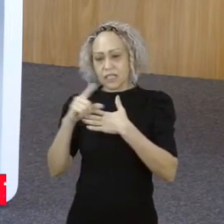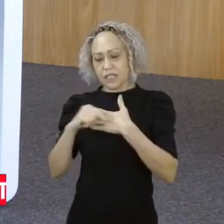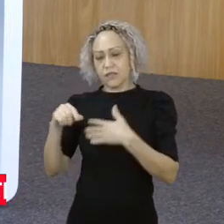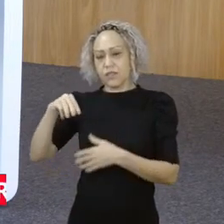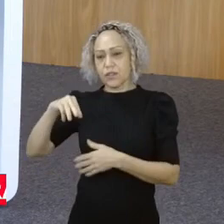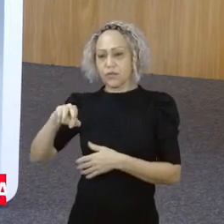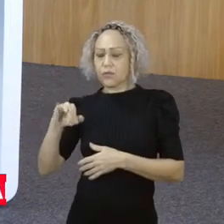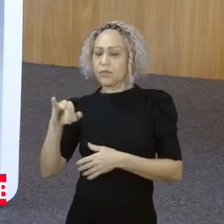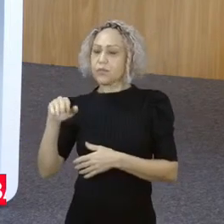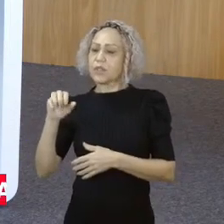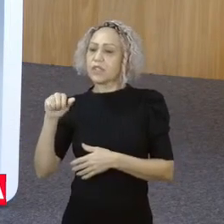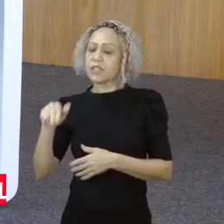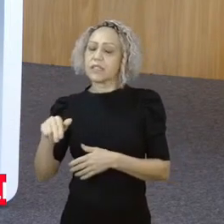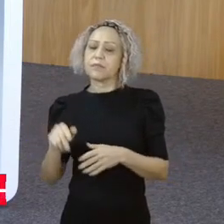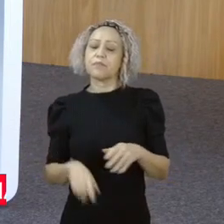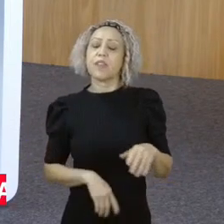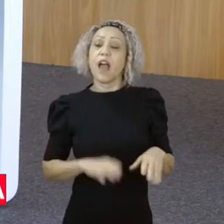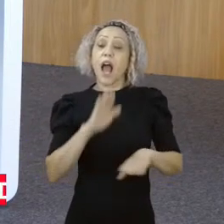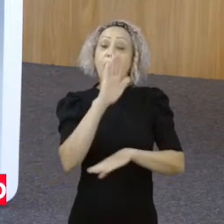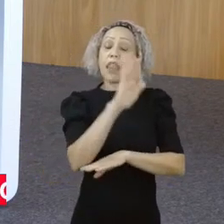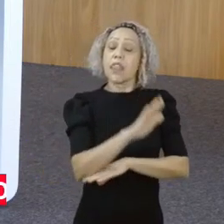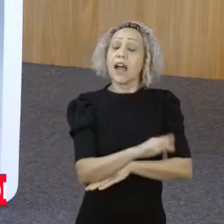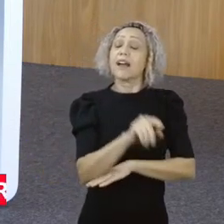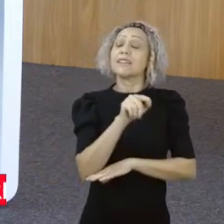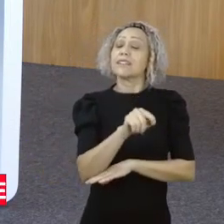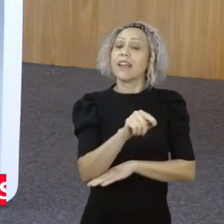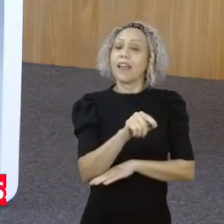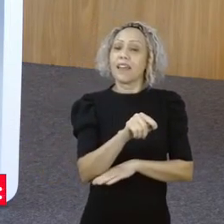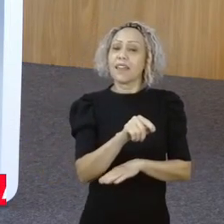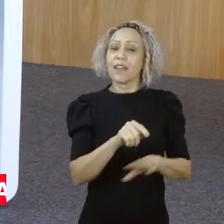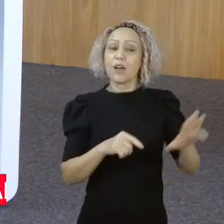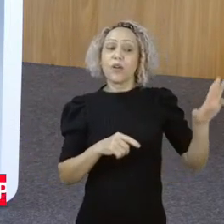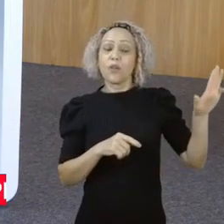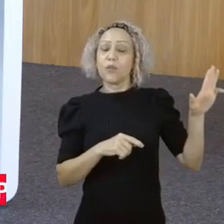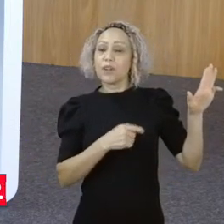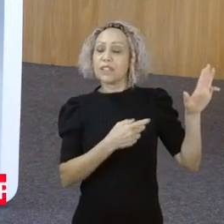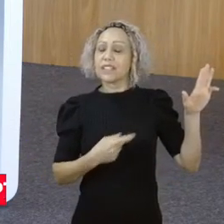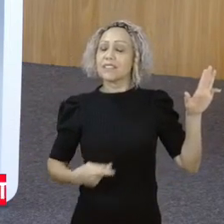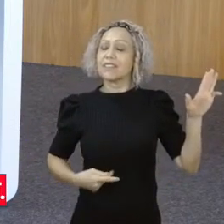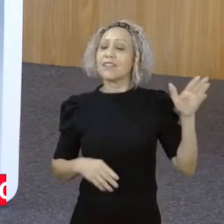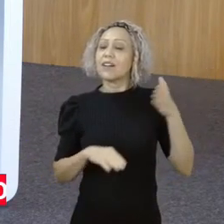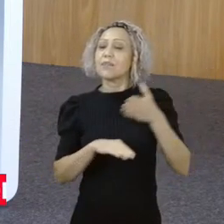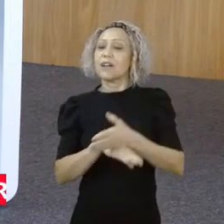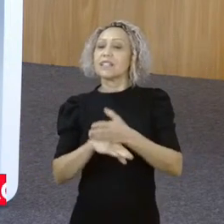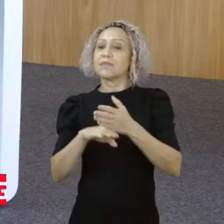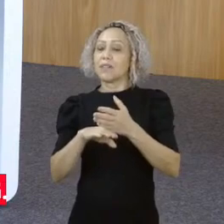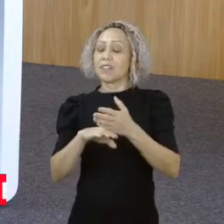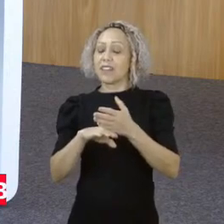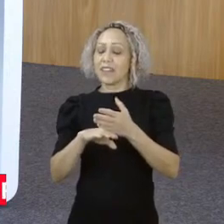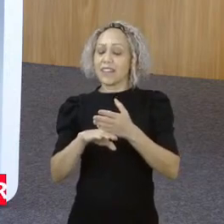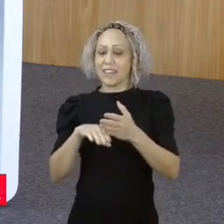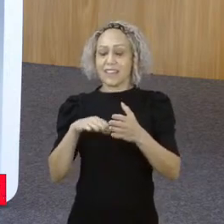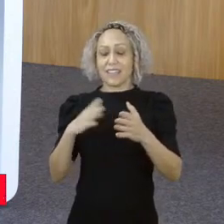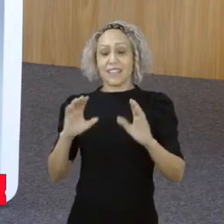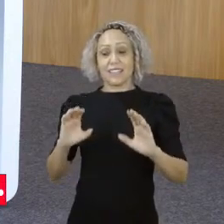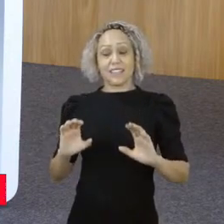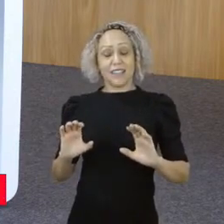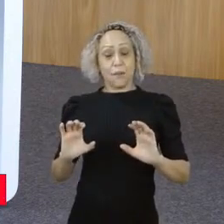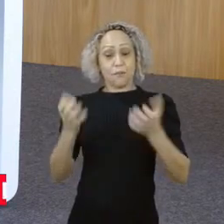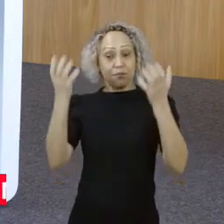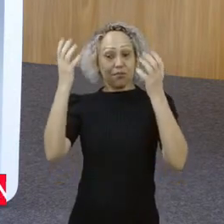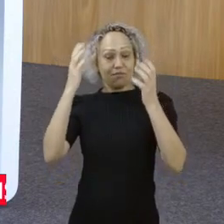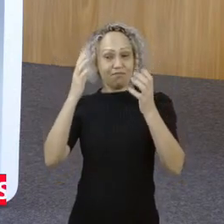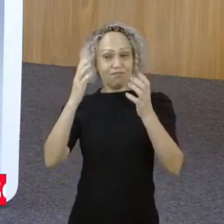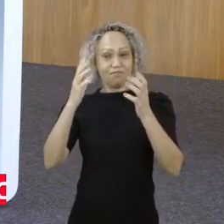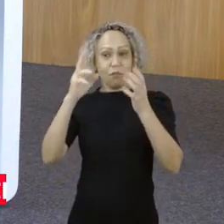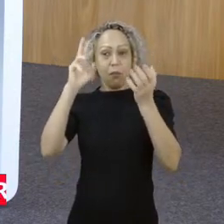da sessão solene de posse de Flávio Dino no cargo de ministro do Supremo Tribunal Federal. Encerrando a agenda de